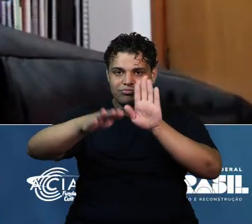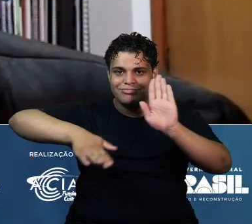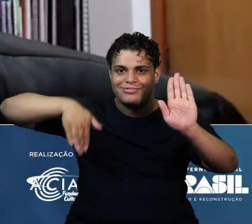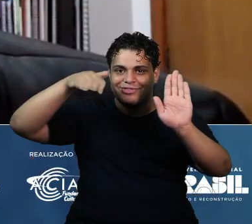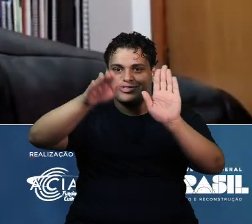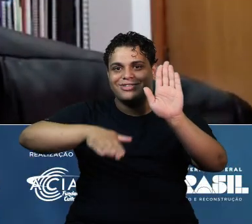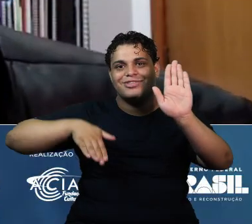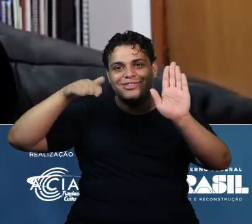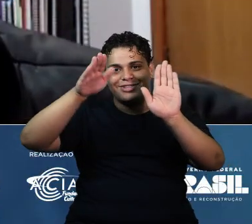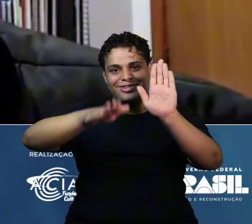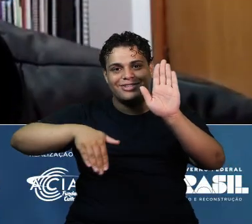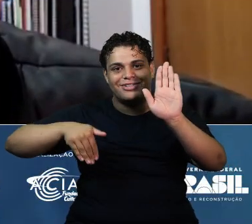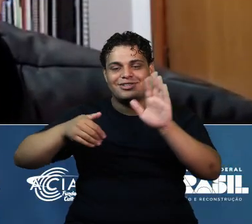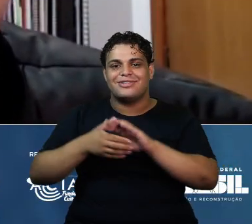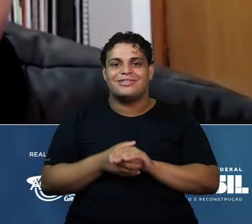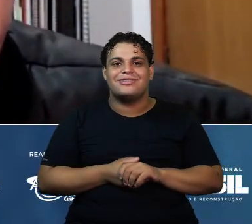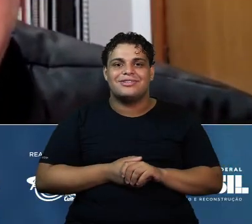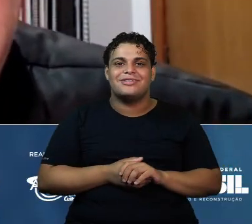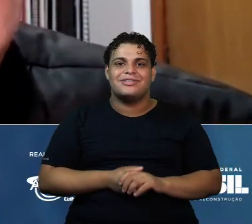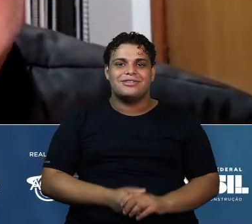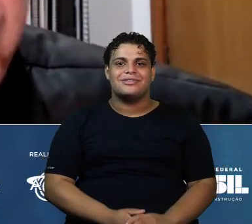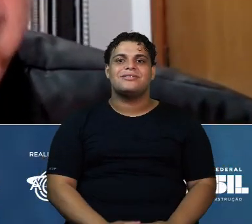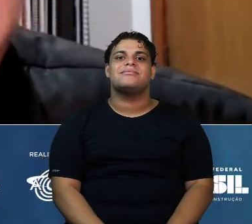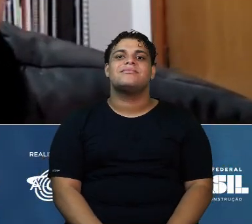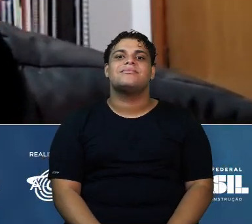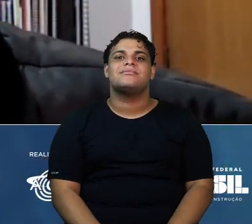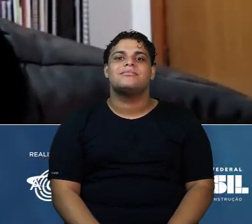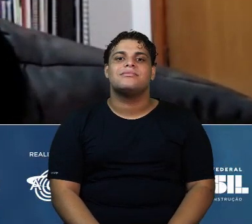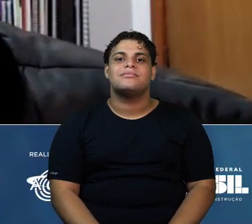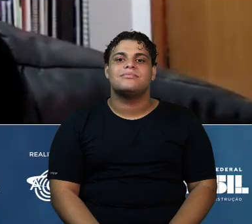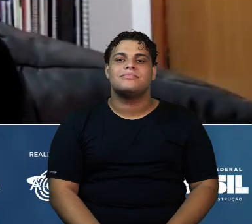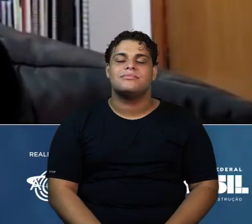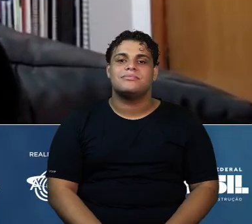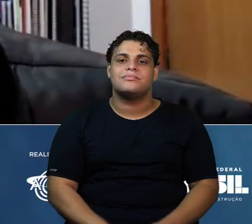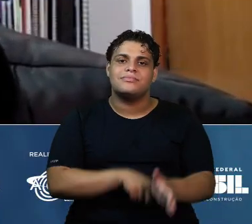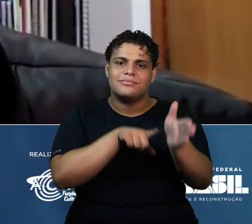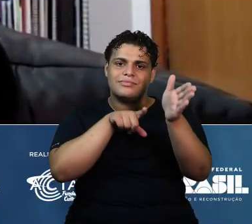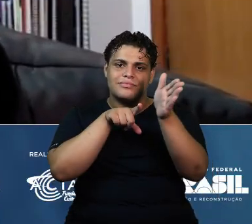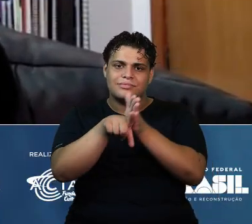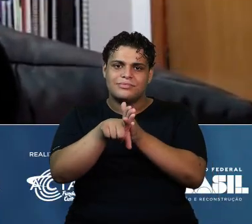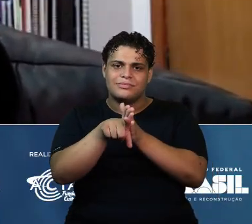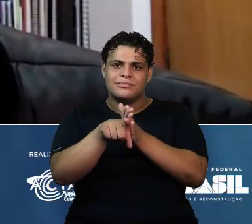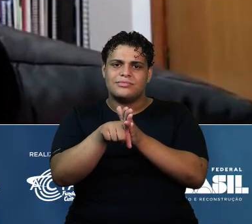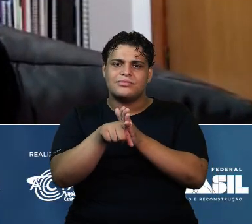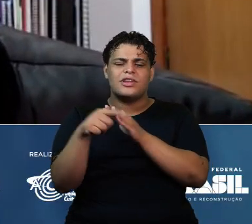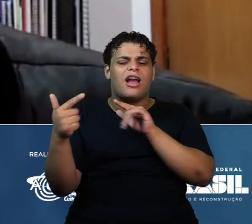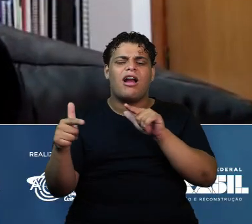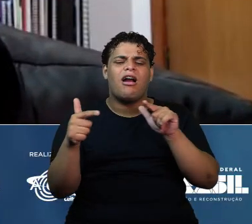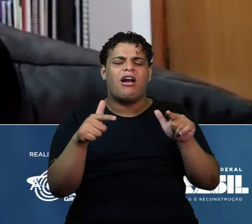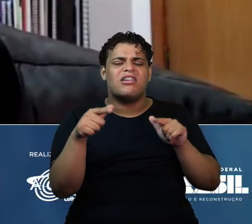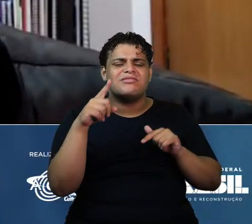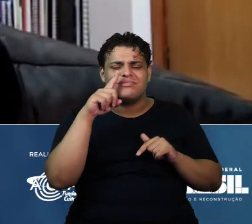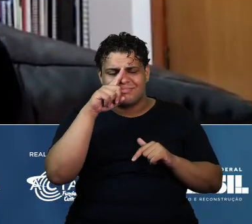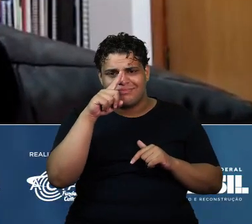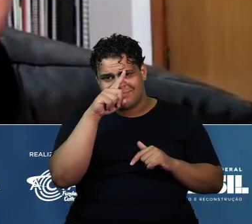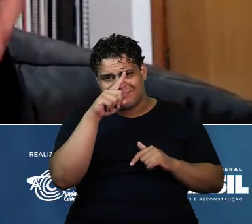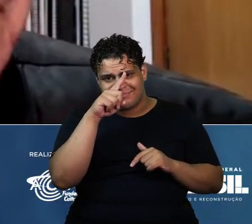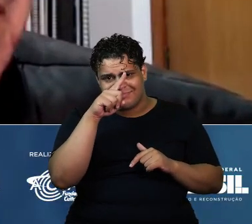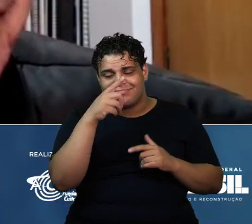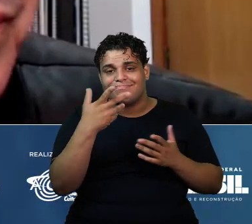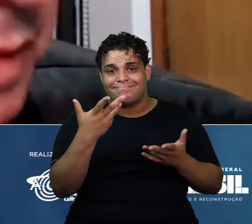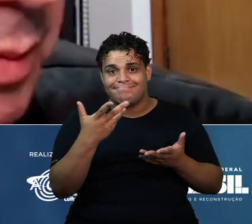tenha uma atitude preventiva, a gente sempre tem que colocar a pergunta: onde estão os riscos? Então, qualquer ambiente que